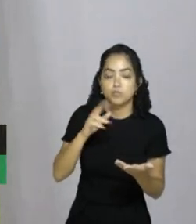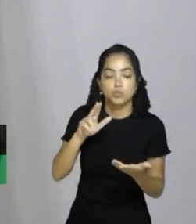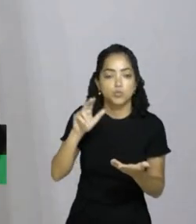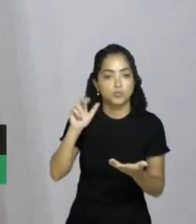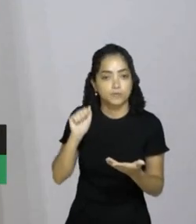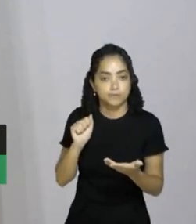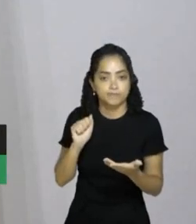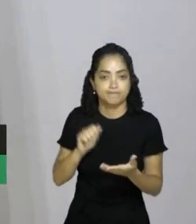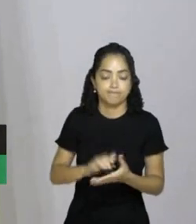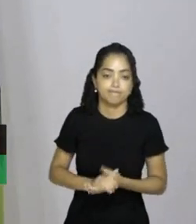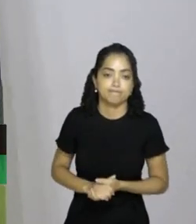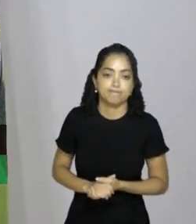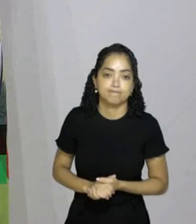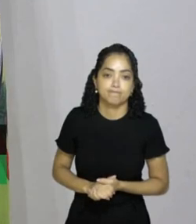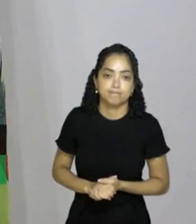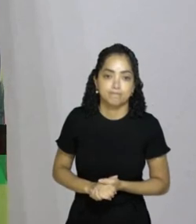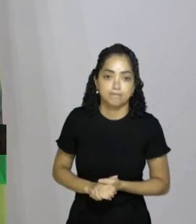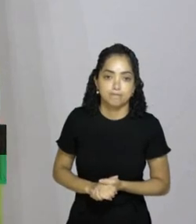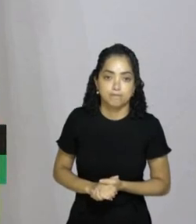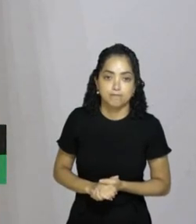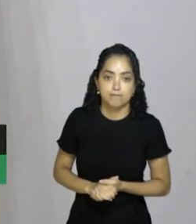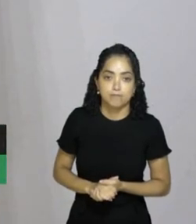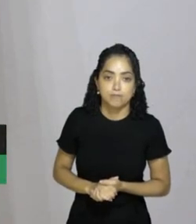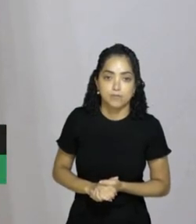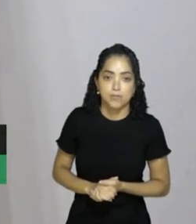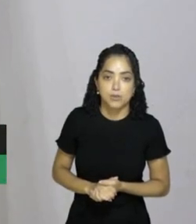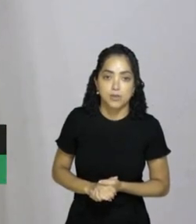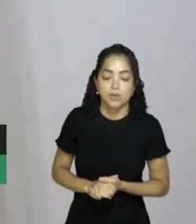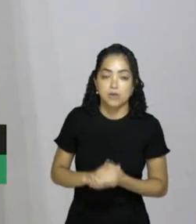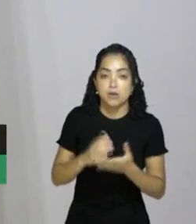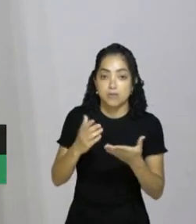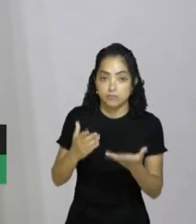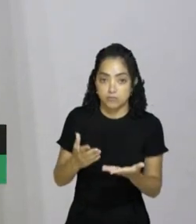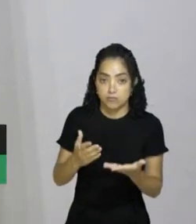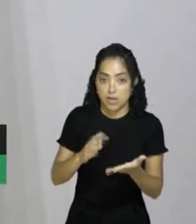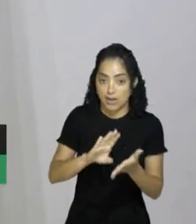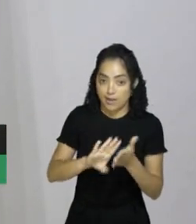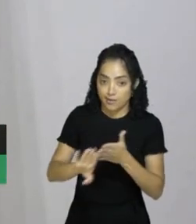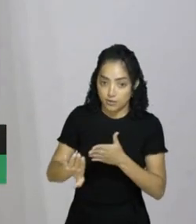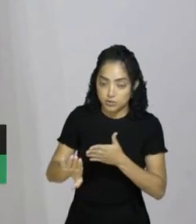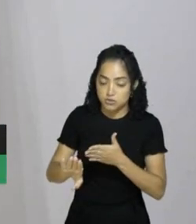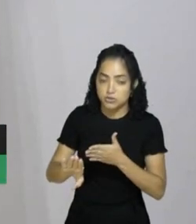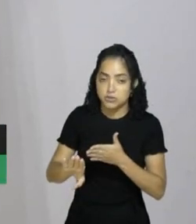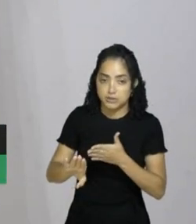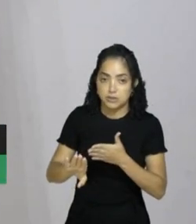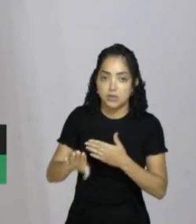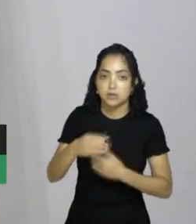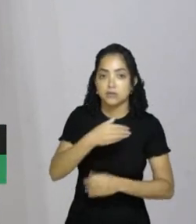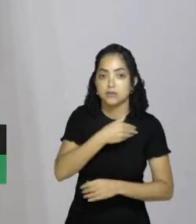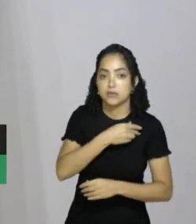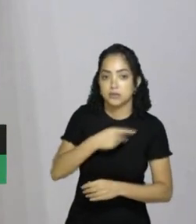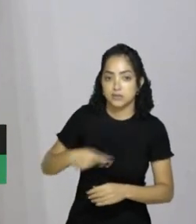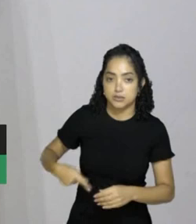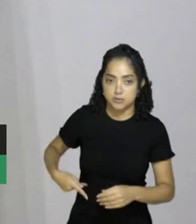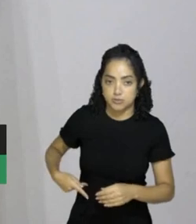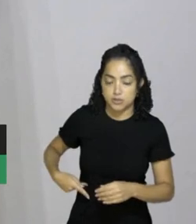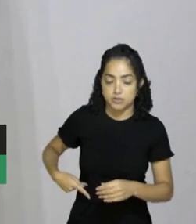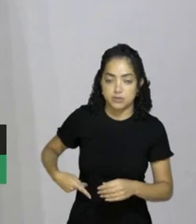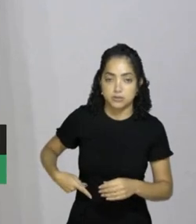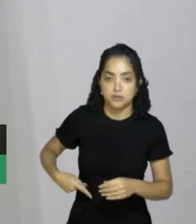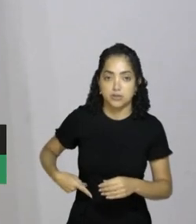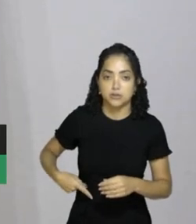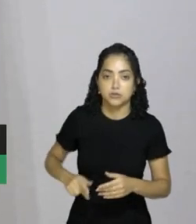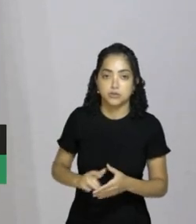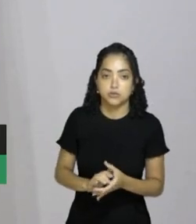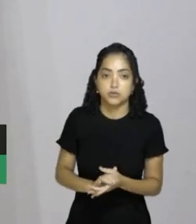Brasil a retirada do presidente bolsonaro do Poder Sargento Lima